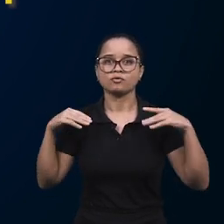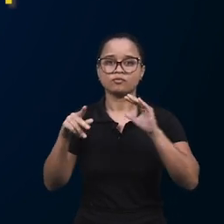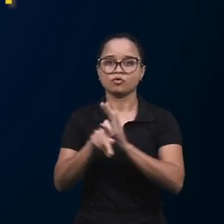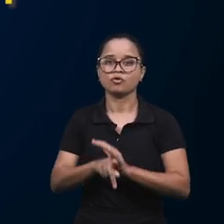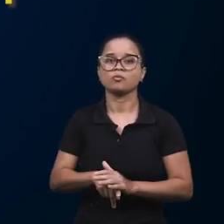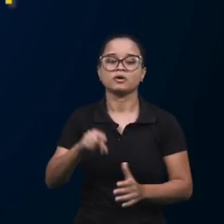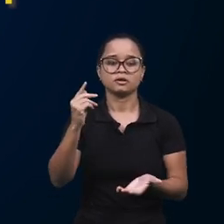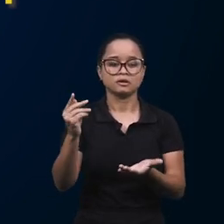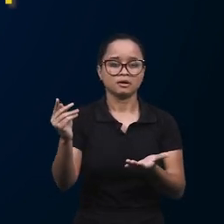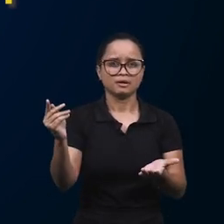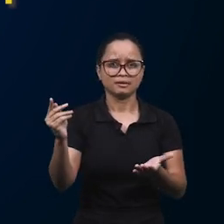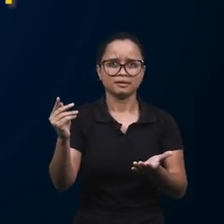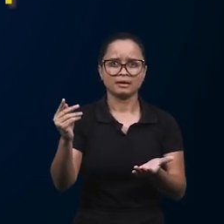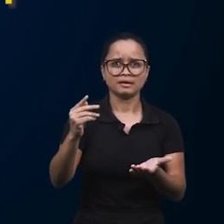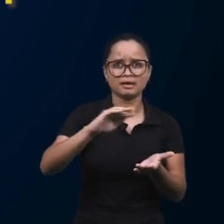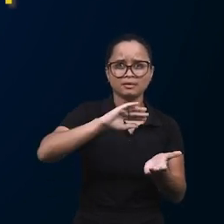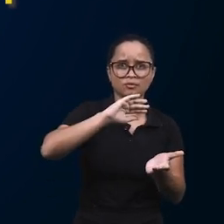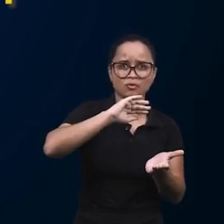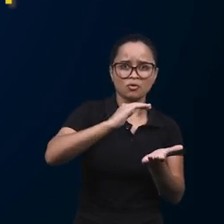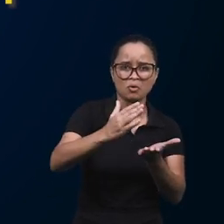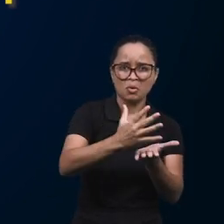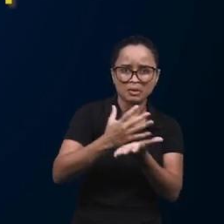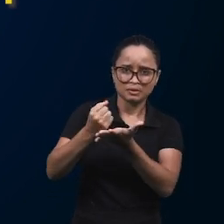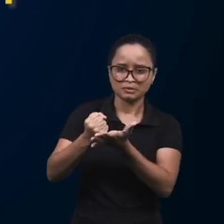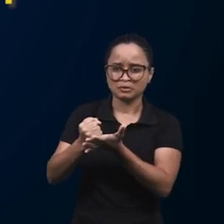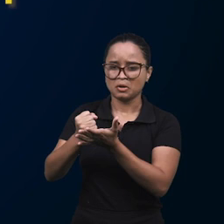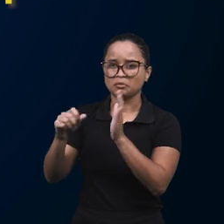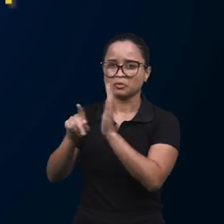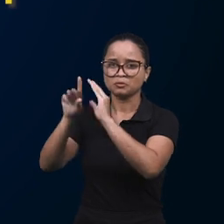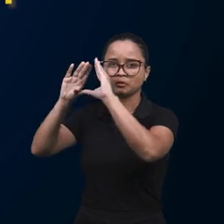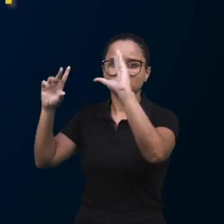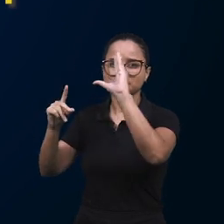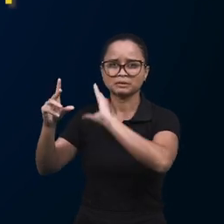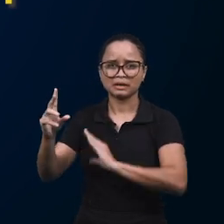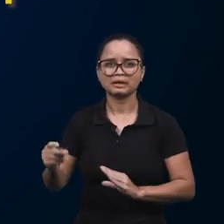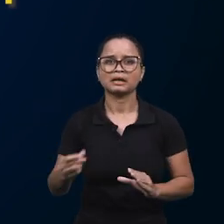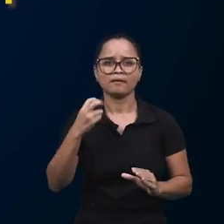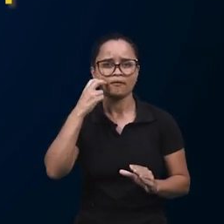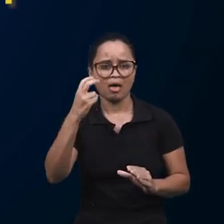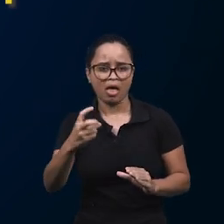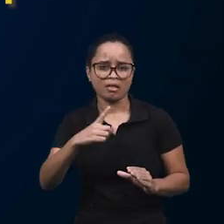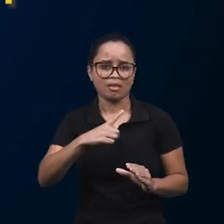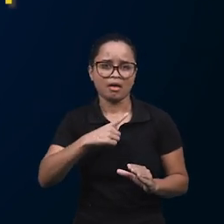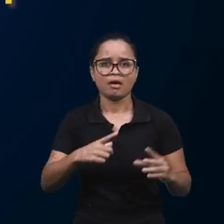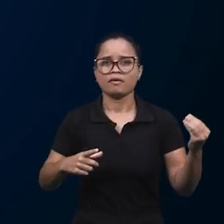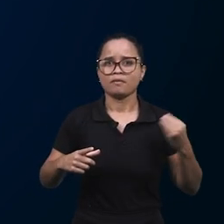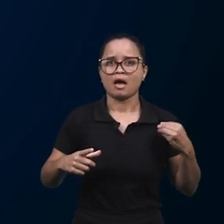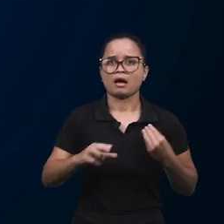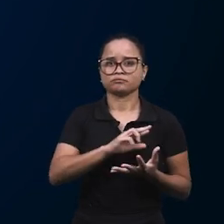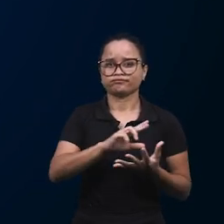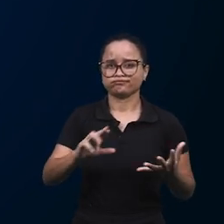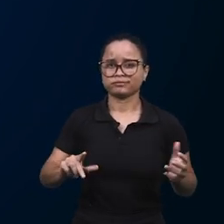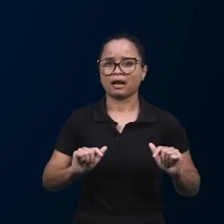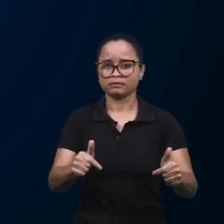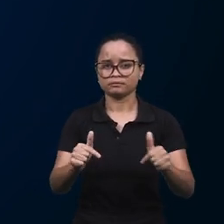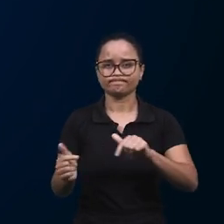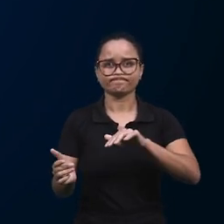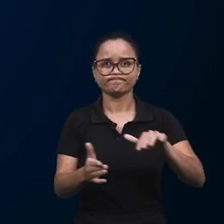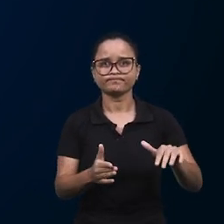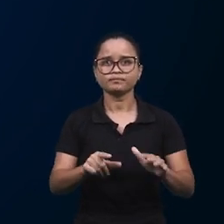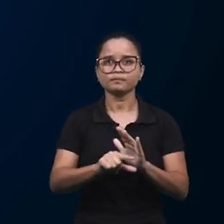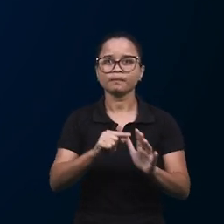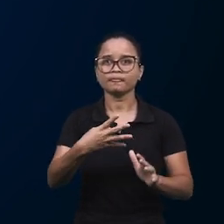do seu reino tudo o que causa escândalo e os que cometem iniquidade. Já no 49 diz assim: assim será